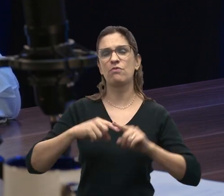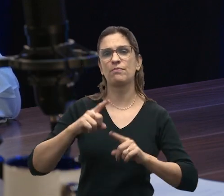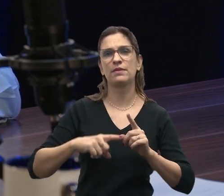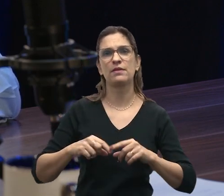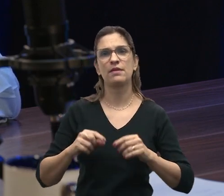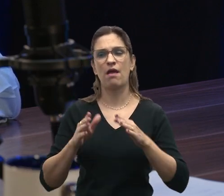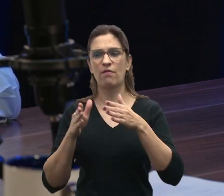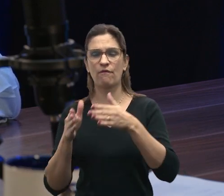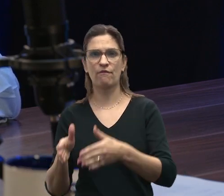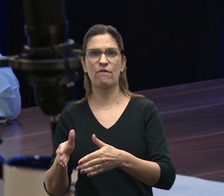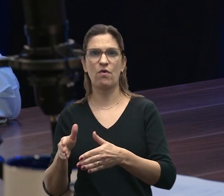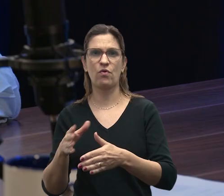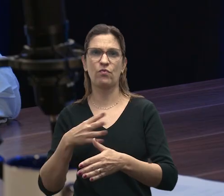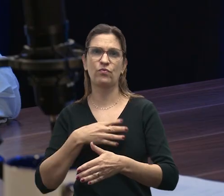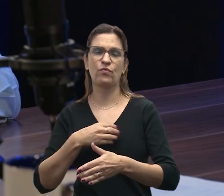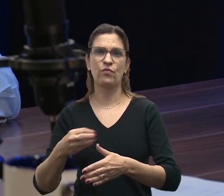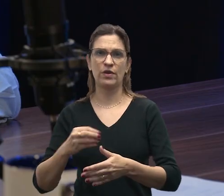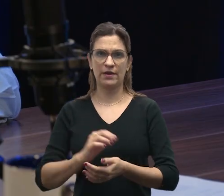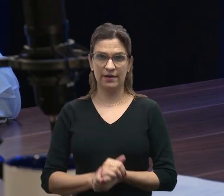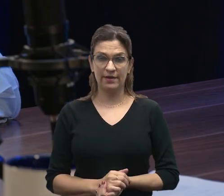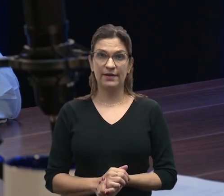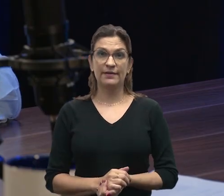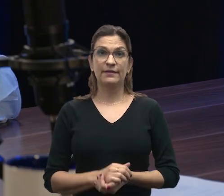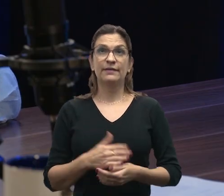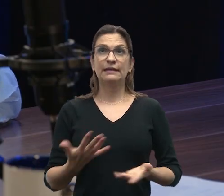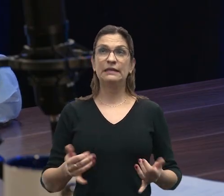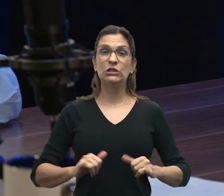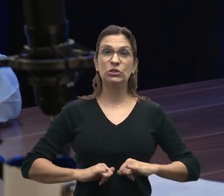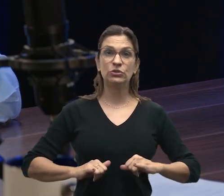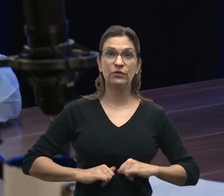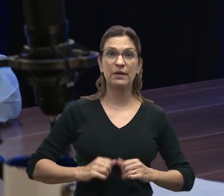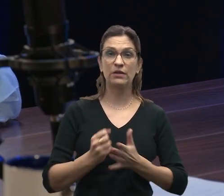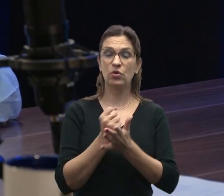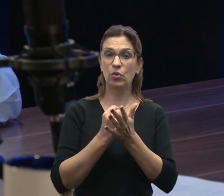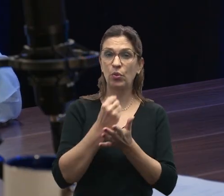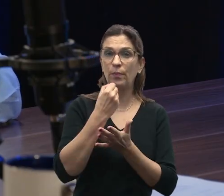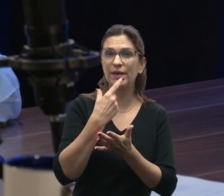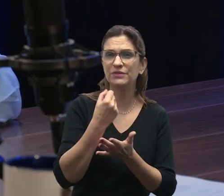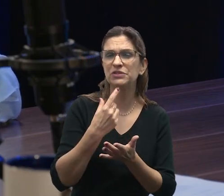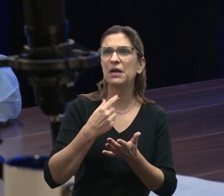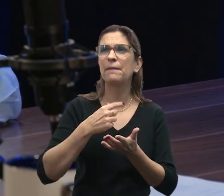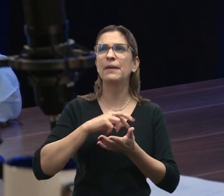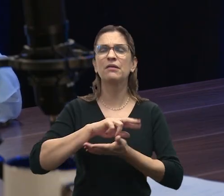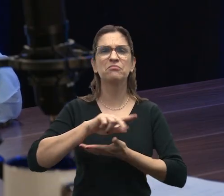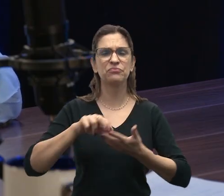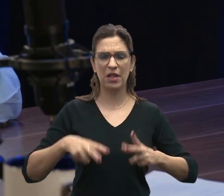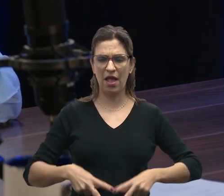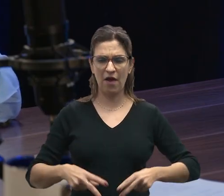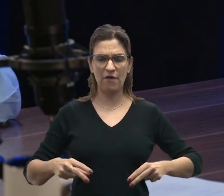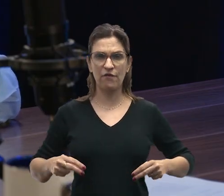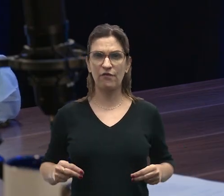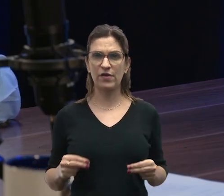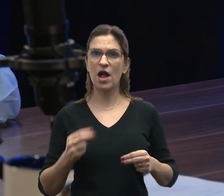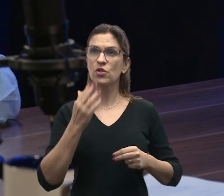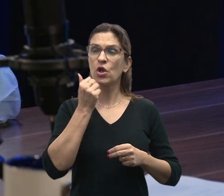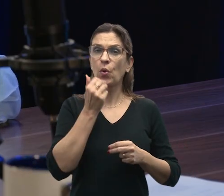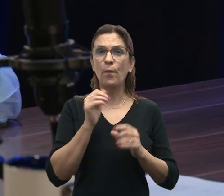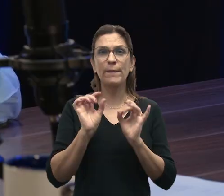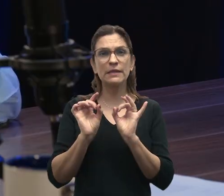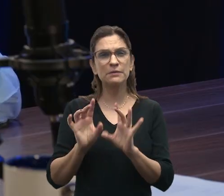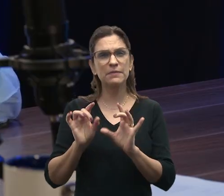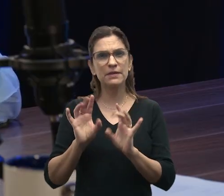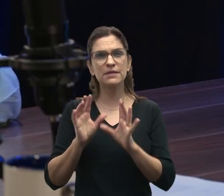já sofreram a dificuldade de encontrar o medicamento, a fralda, a dieta adequada para a criança, que